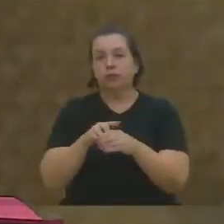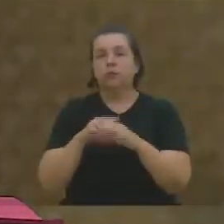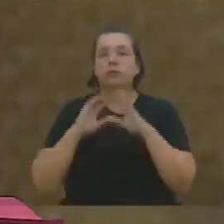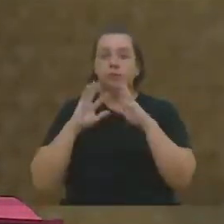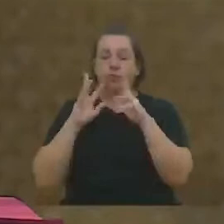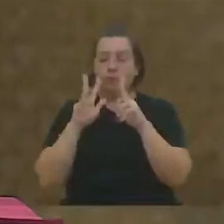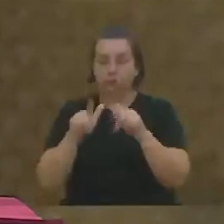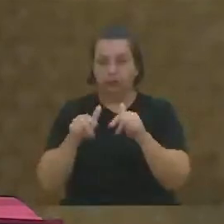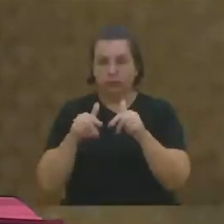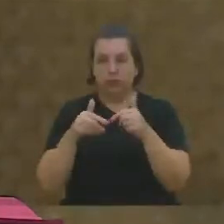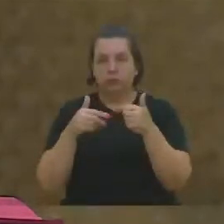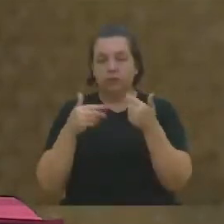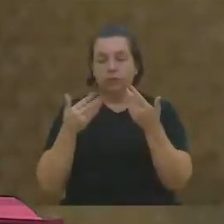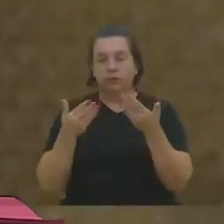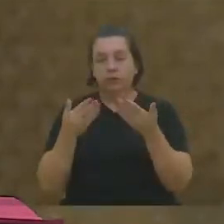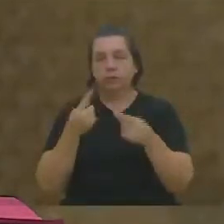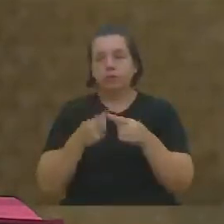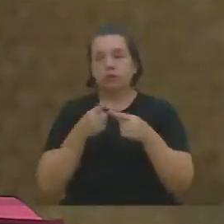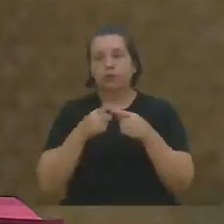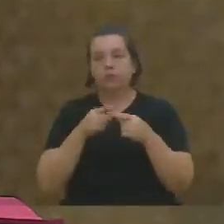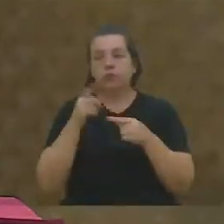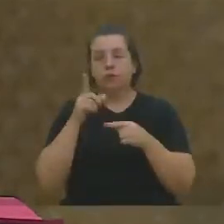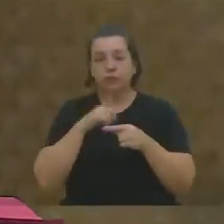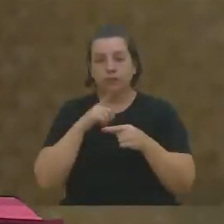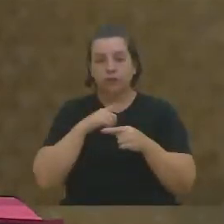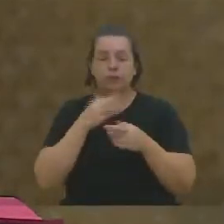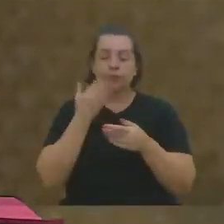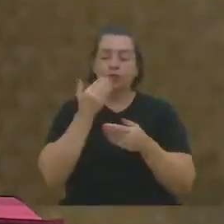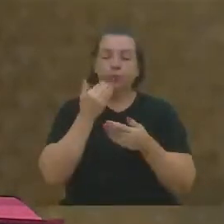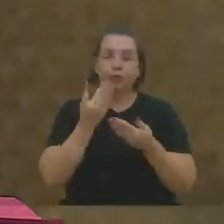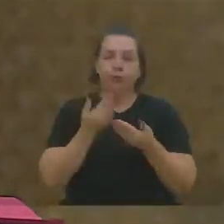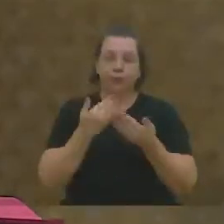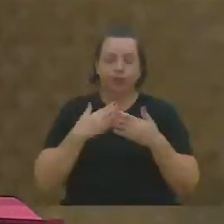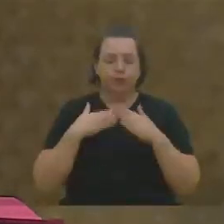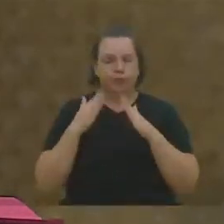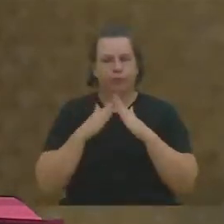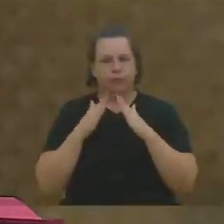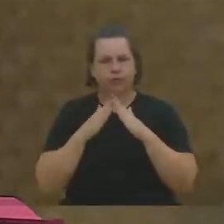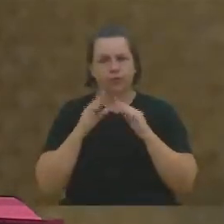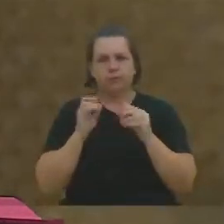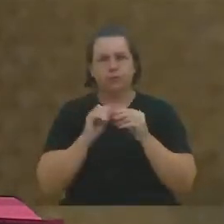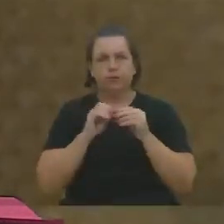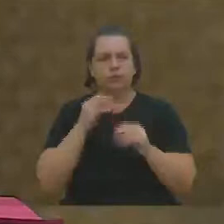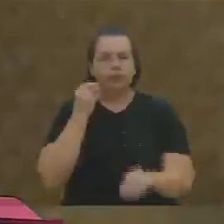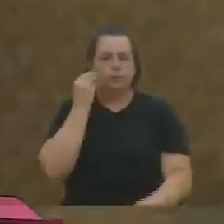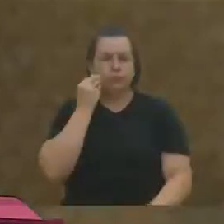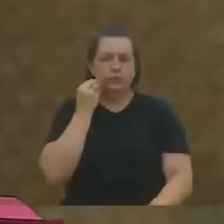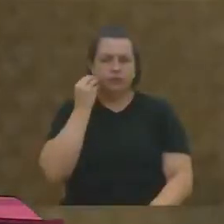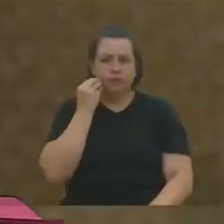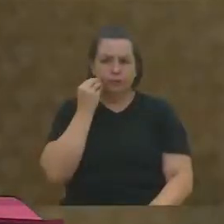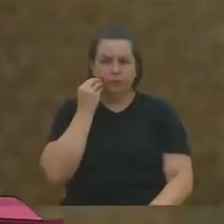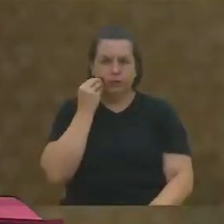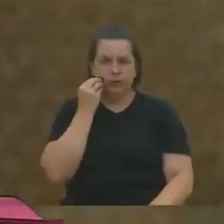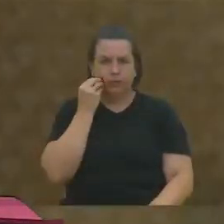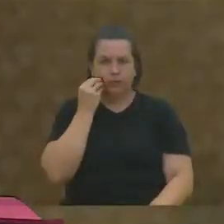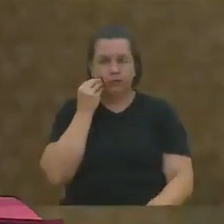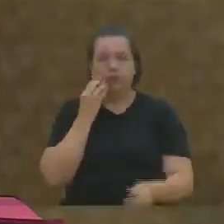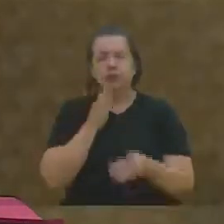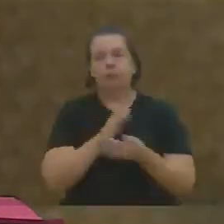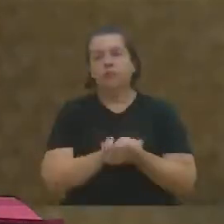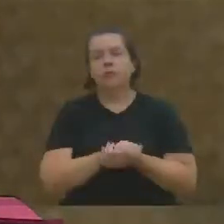do templo, para que haja alimento em minha casa. Fazei a experiência, diz o Senhor